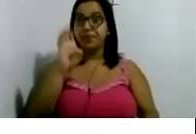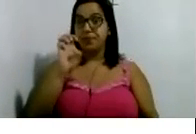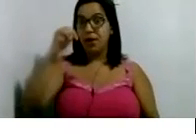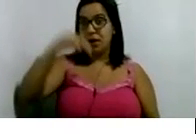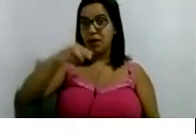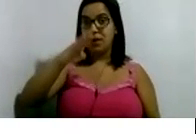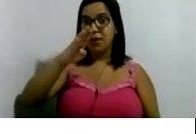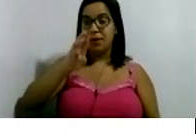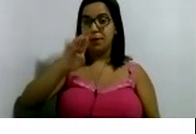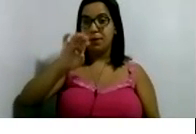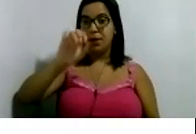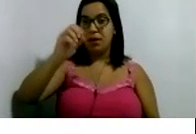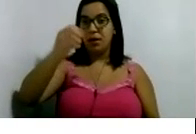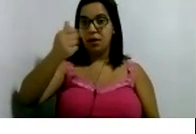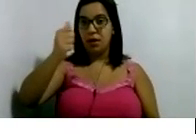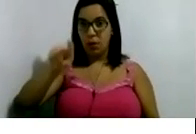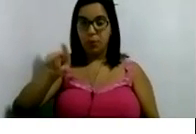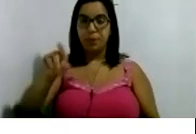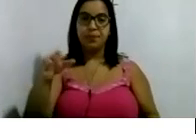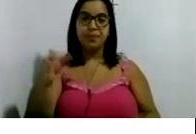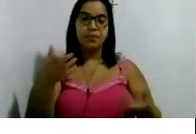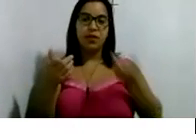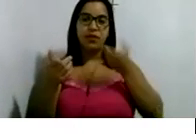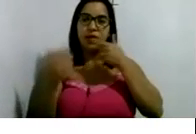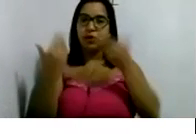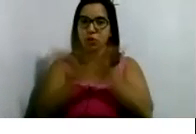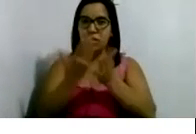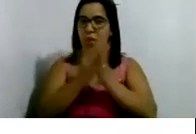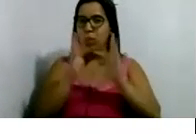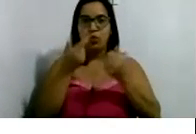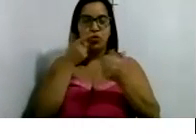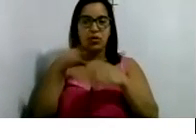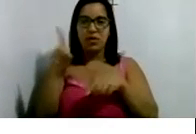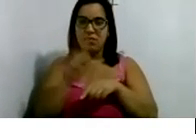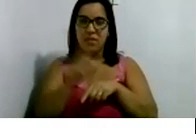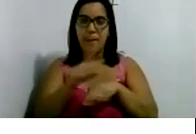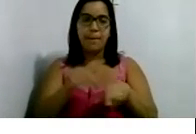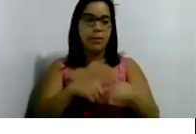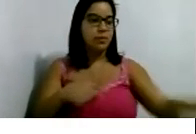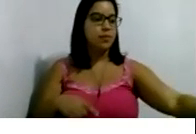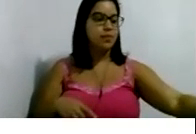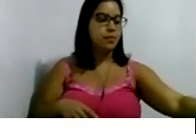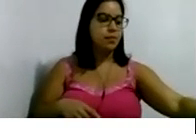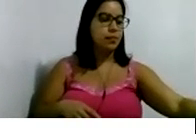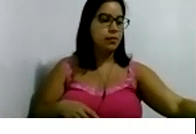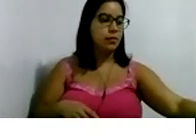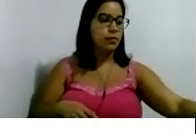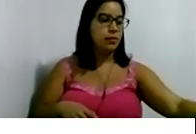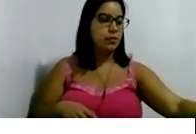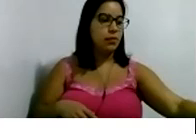Então, a gente não vai conseguir estudar tudo, o restante, mas a gente